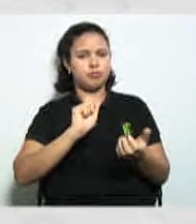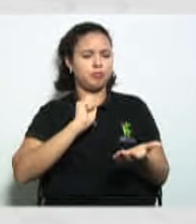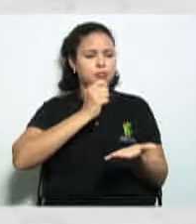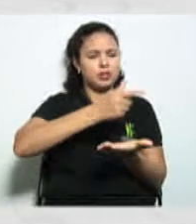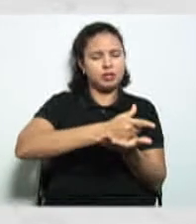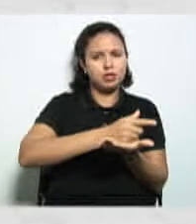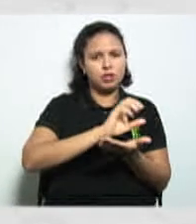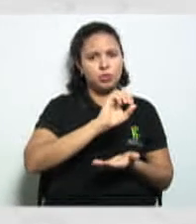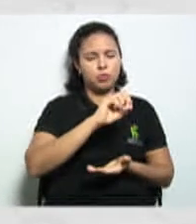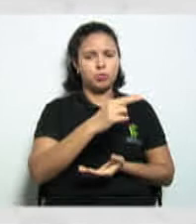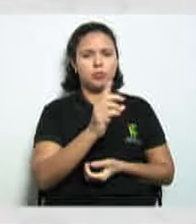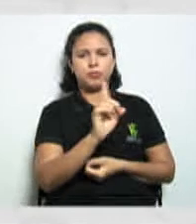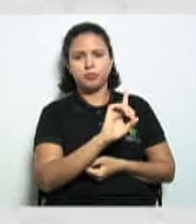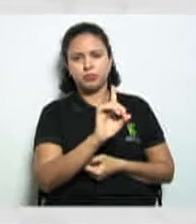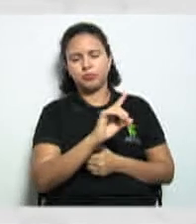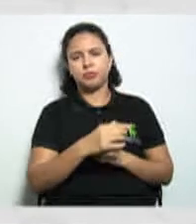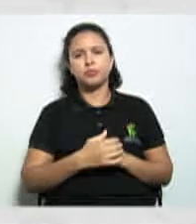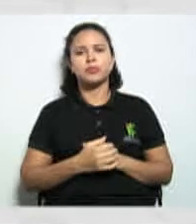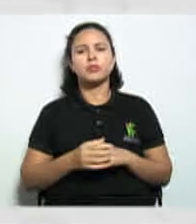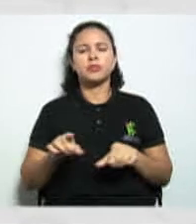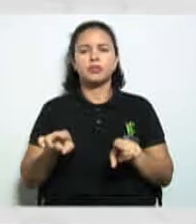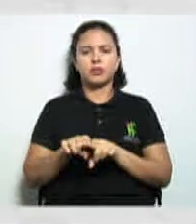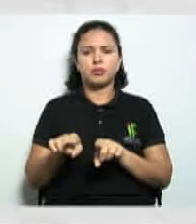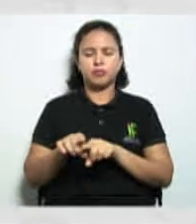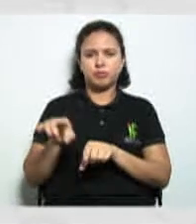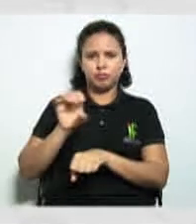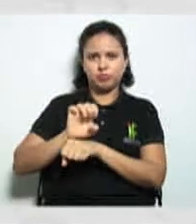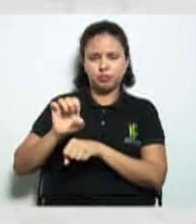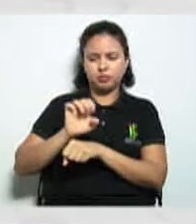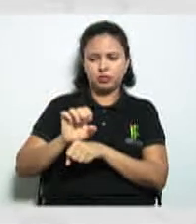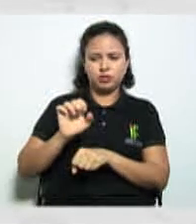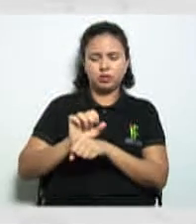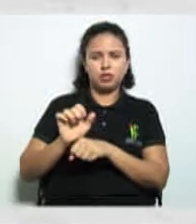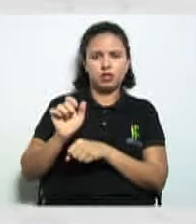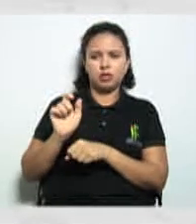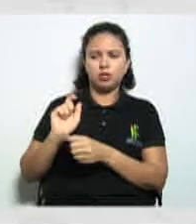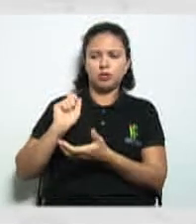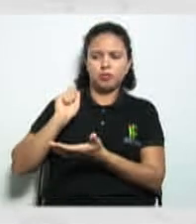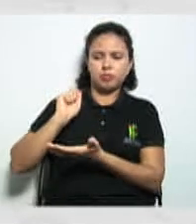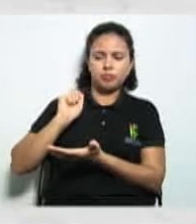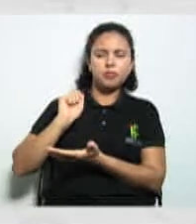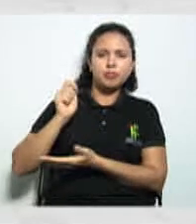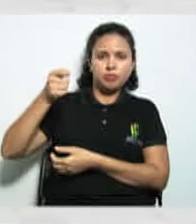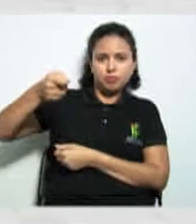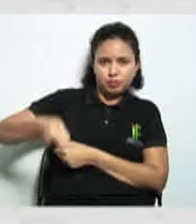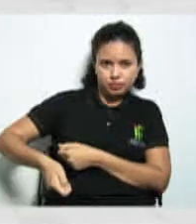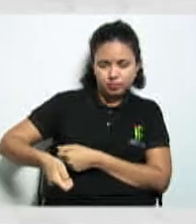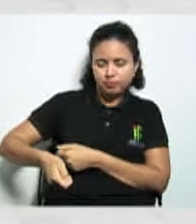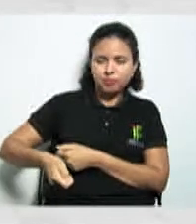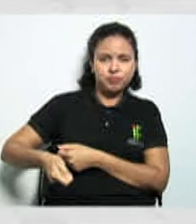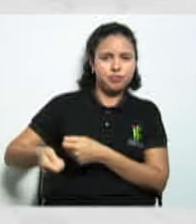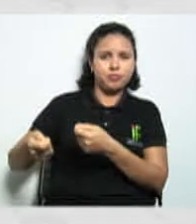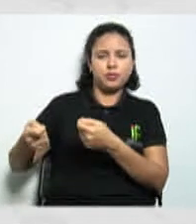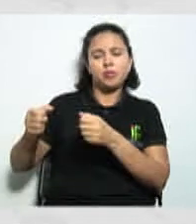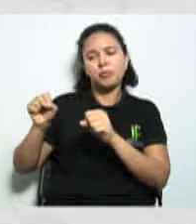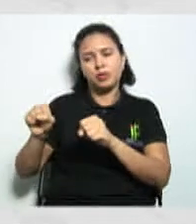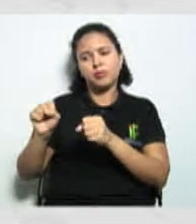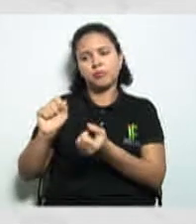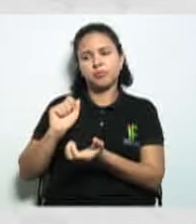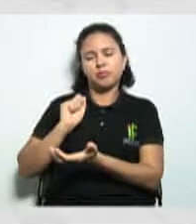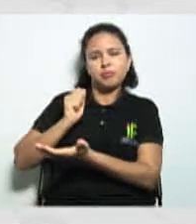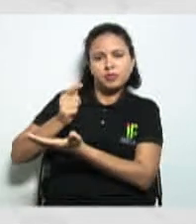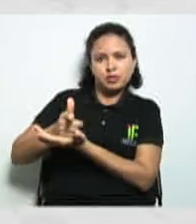estágio definidos pela legislação são obrigatório e não obrigatório. Então, quer dizer que aqui eu